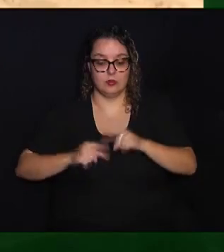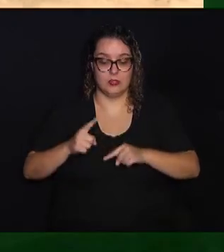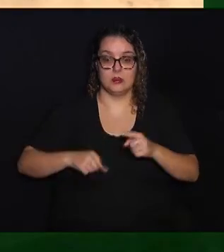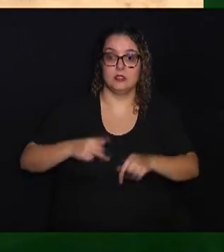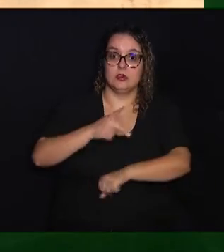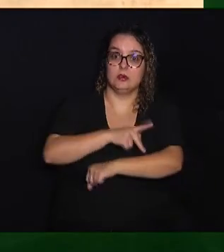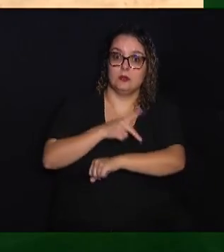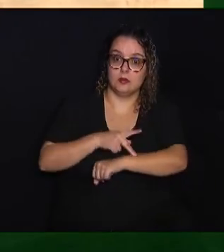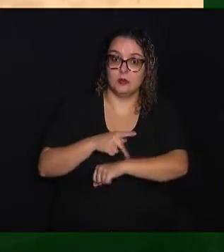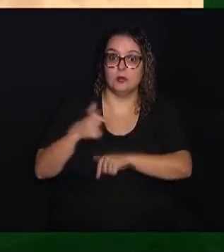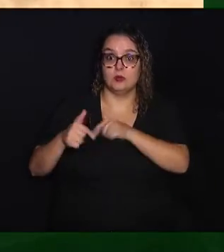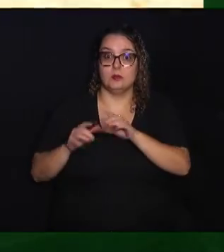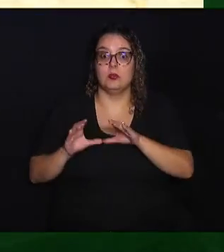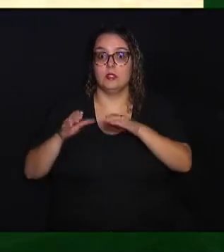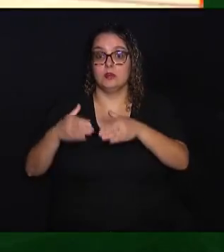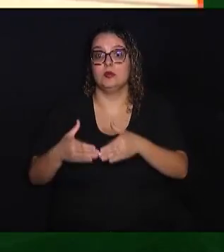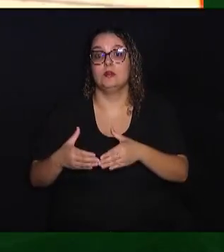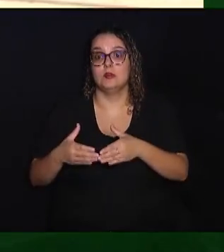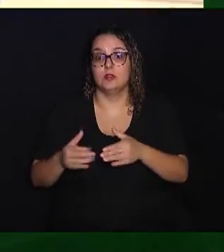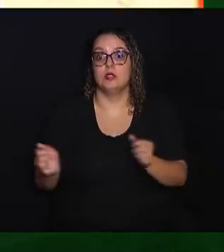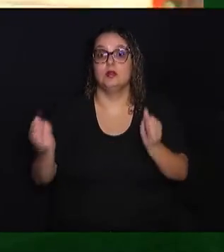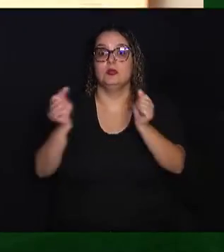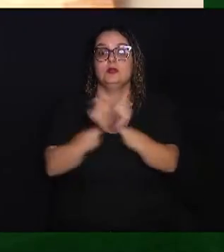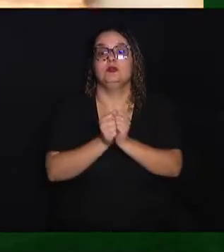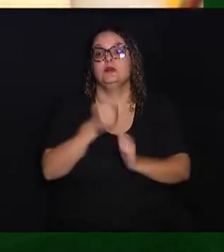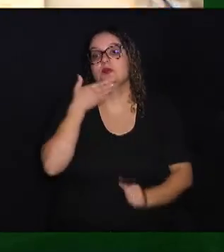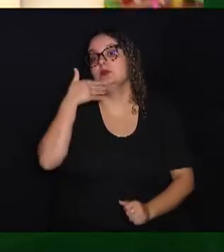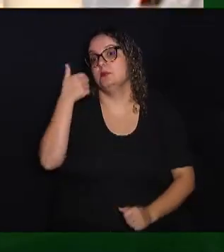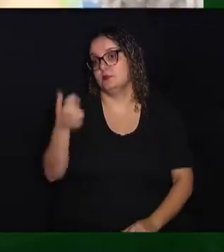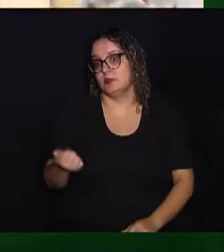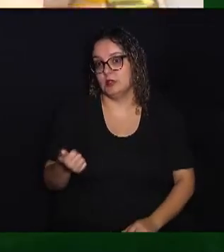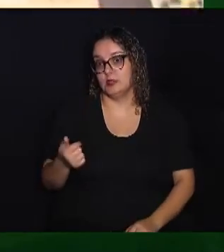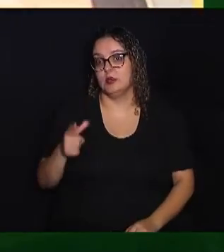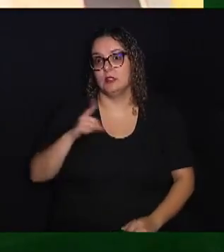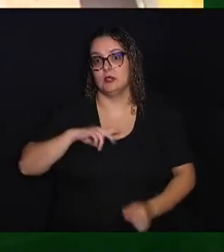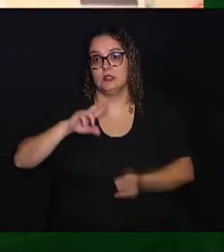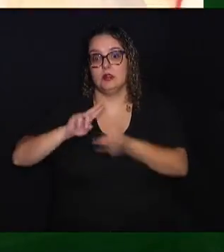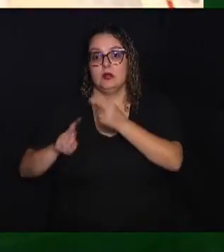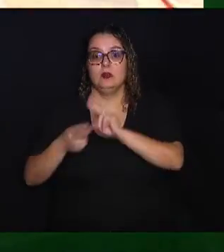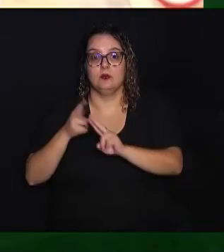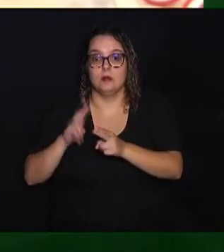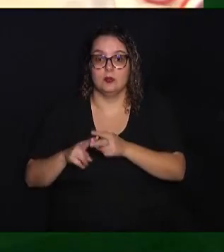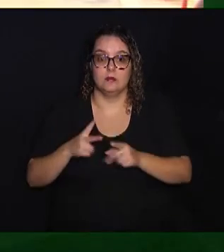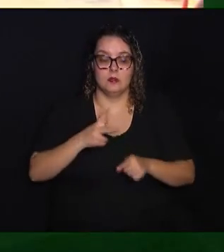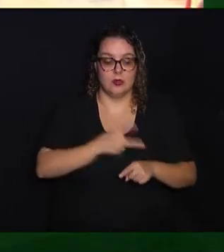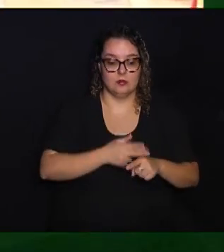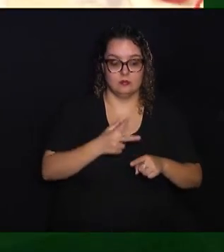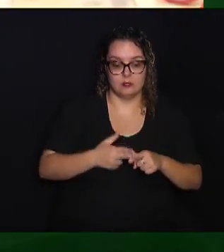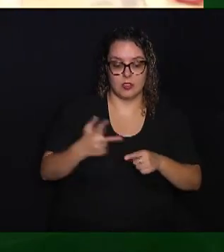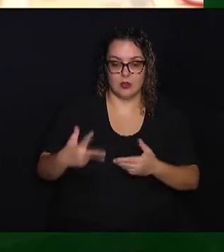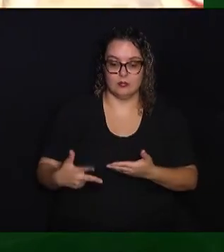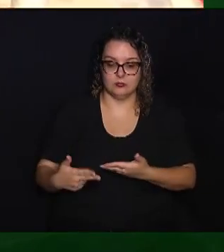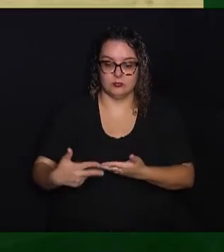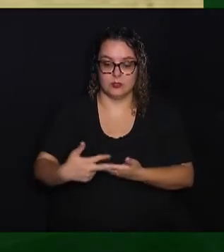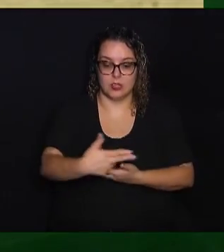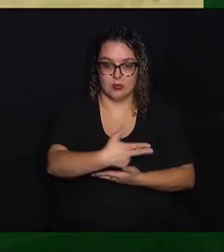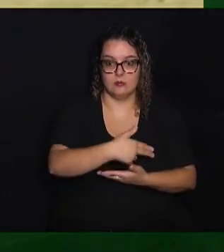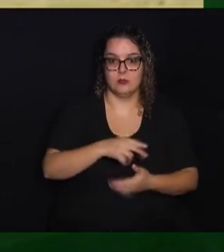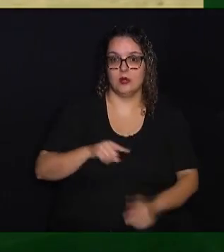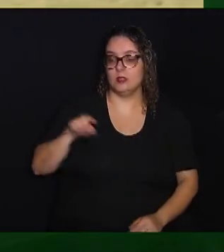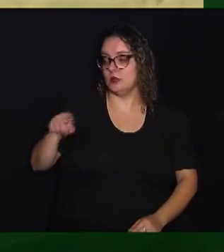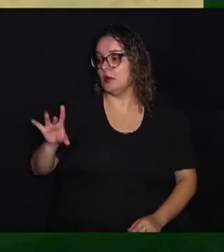equipe. Juntos somos melhores. Você tem uma habilidade de recorte, eu de colagem, o Pedro